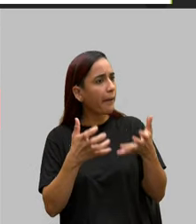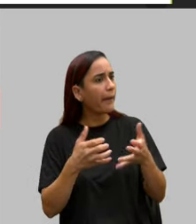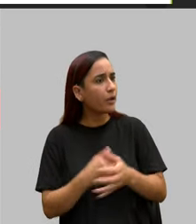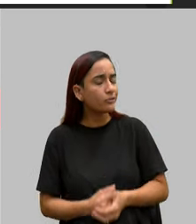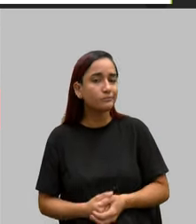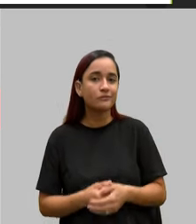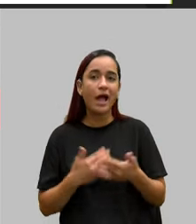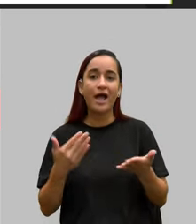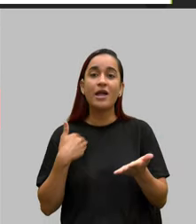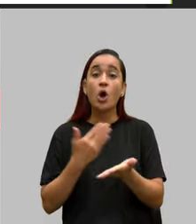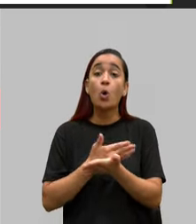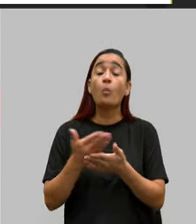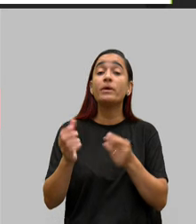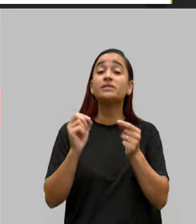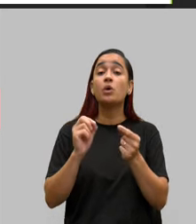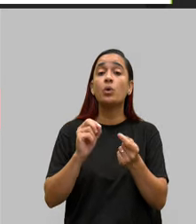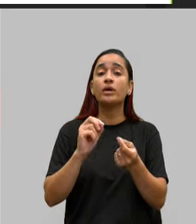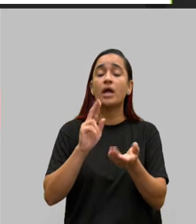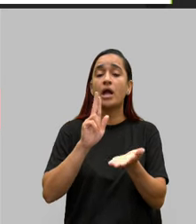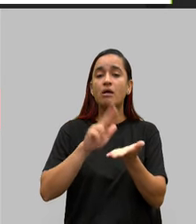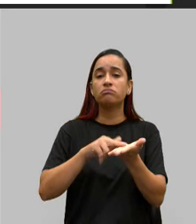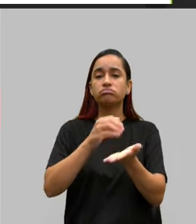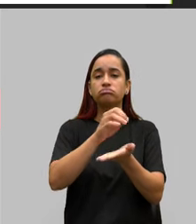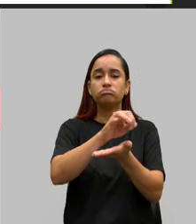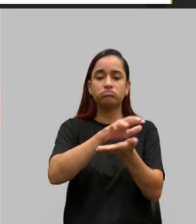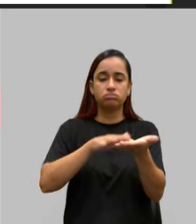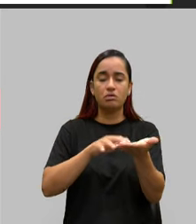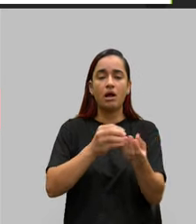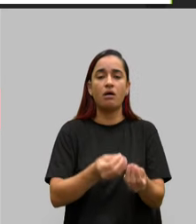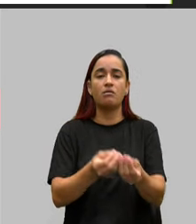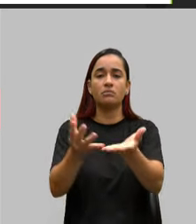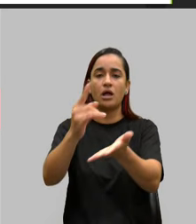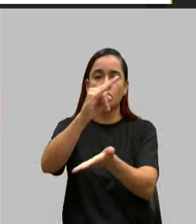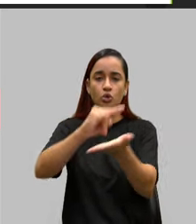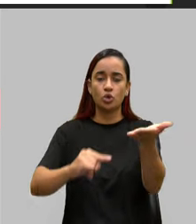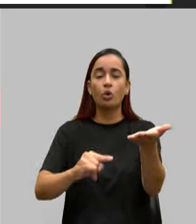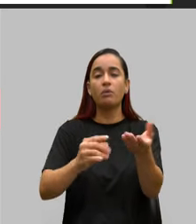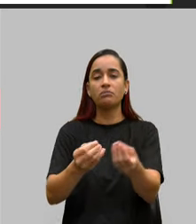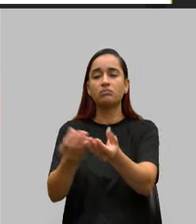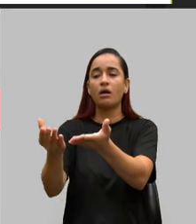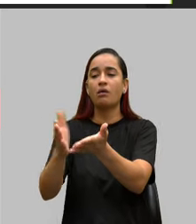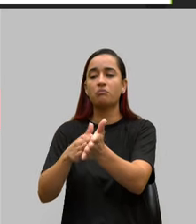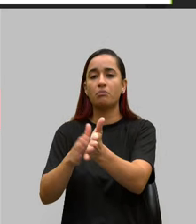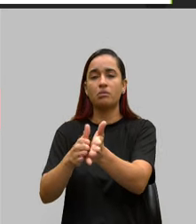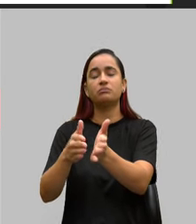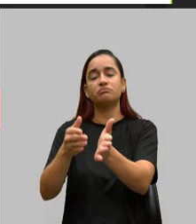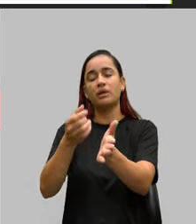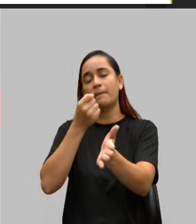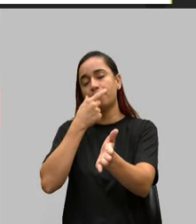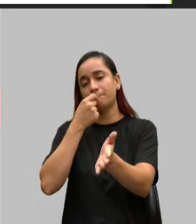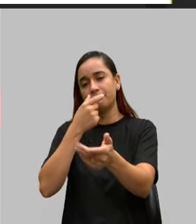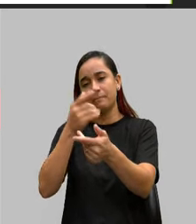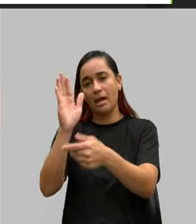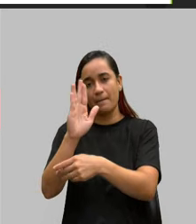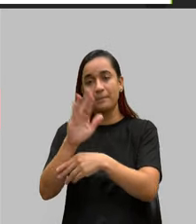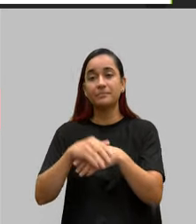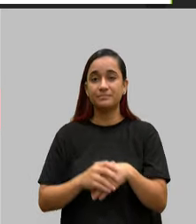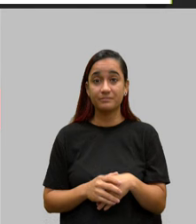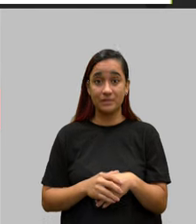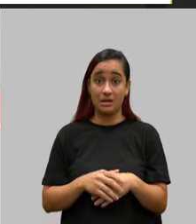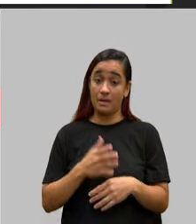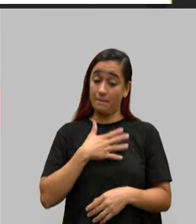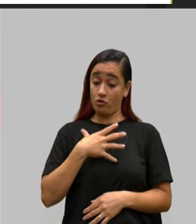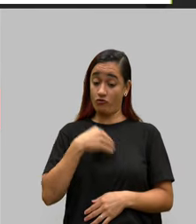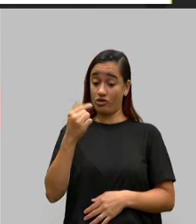prescrever para epiléticos e autistas depois meu pai apareceu com Alzheimer eu descobri o benefício meu filho não tinha muitos amigos